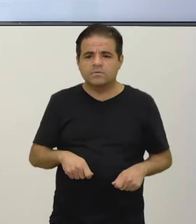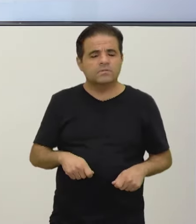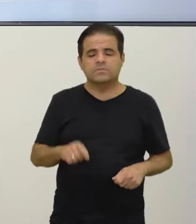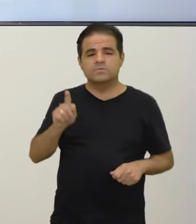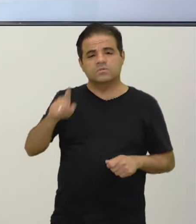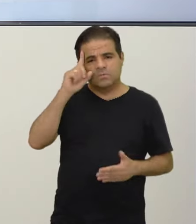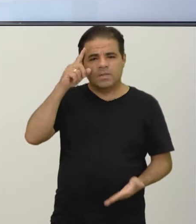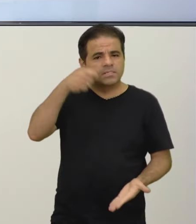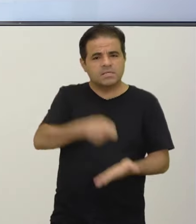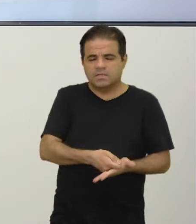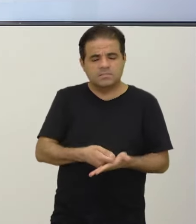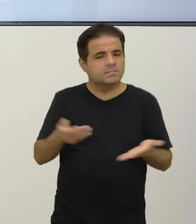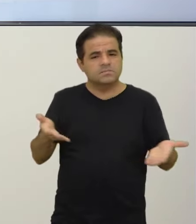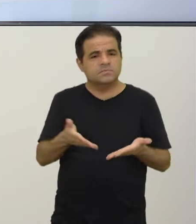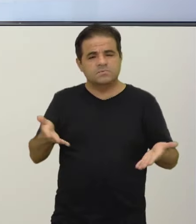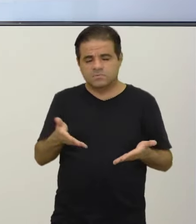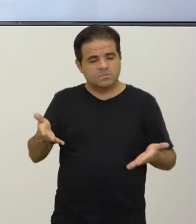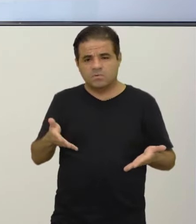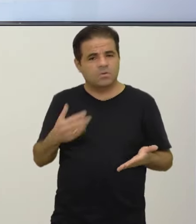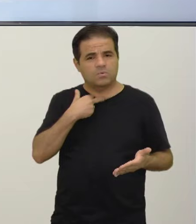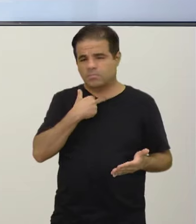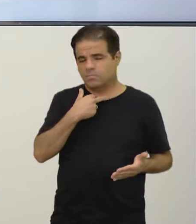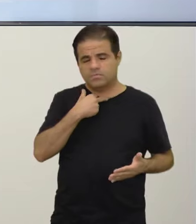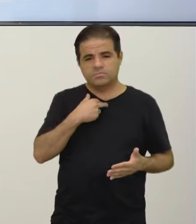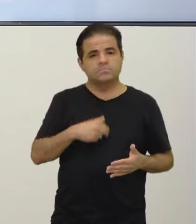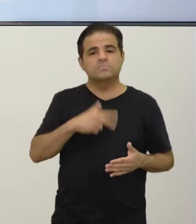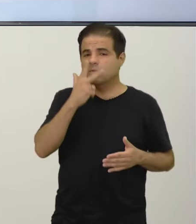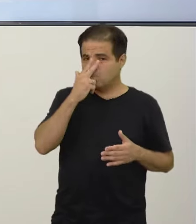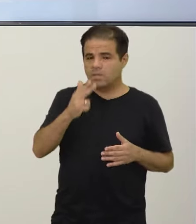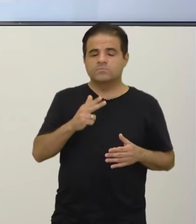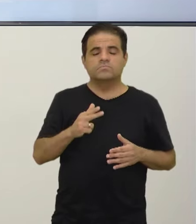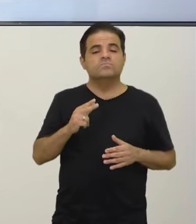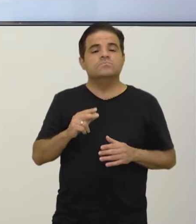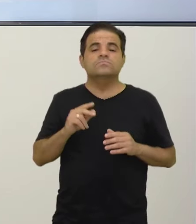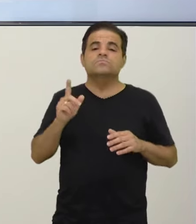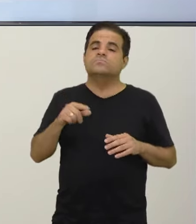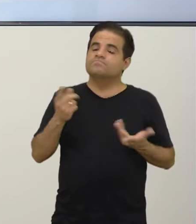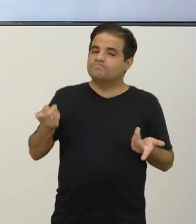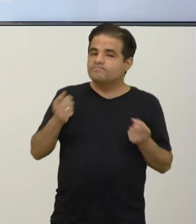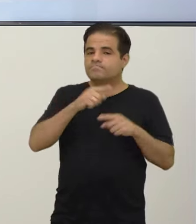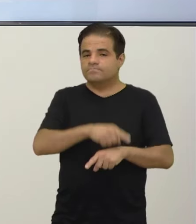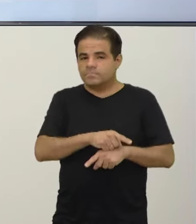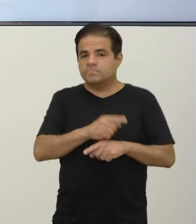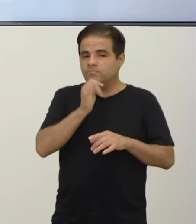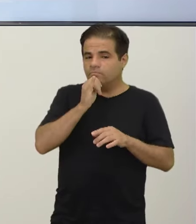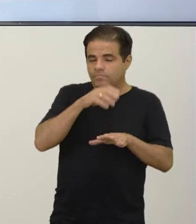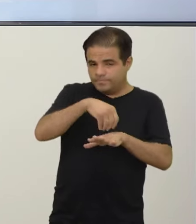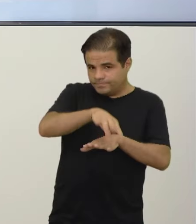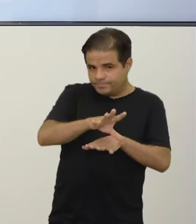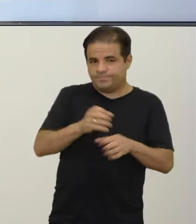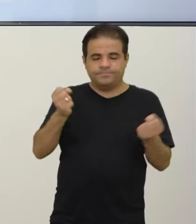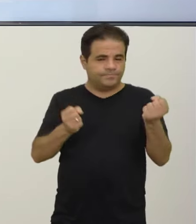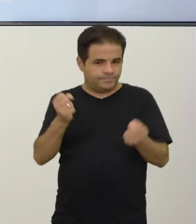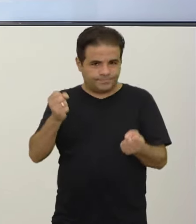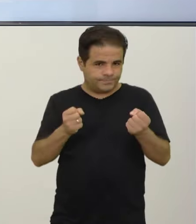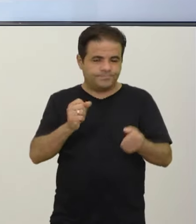essa decisão agora. Eu acho que, como isso é um assunto meio controverso, eu vou dar um exemplo com um carro.